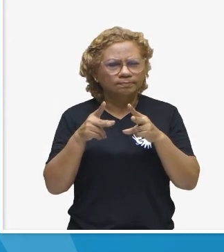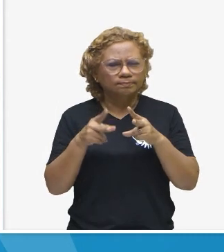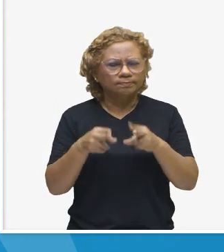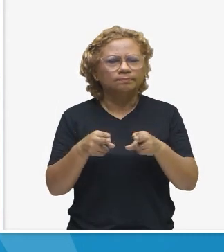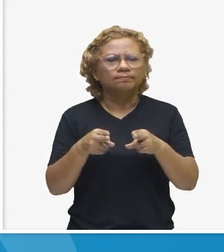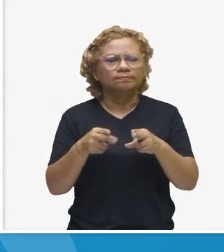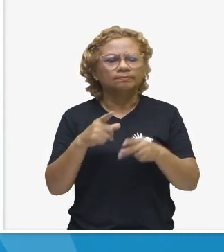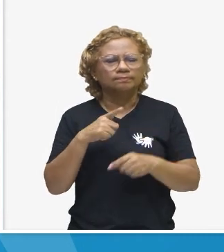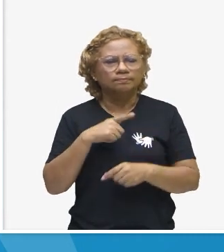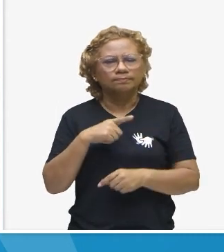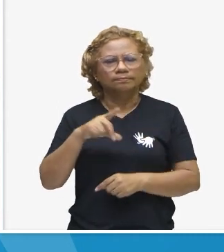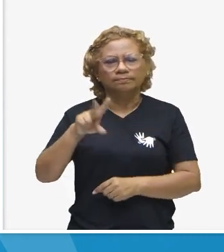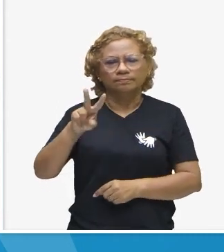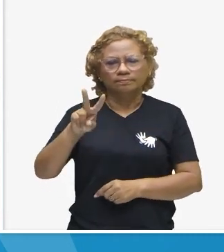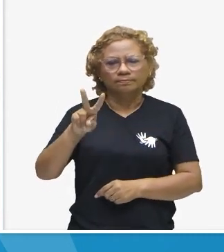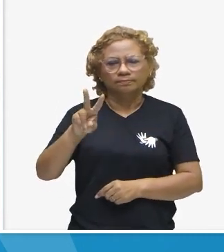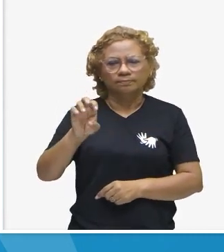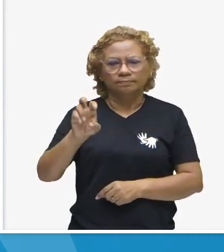vértice